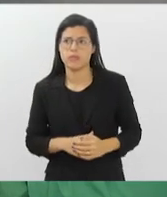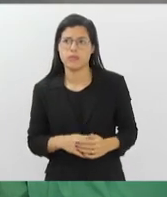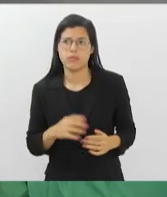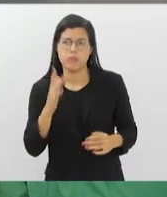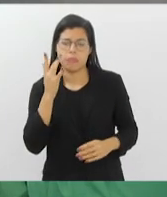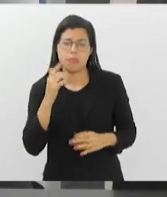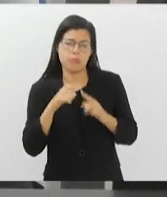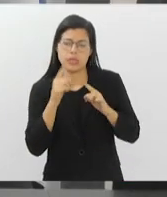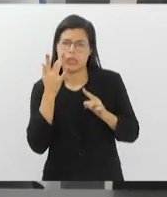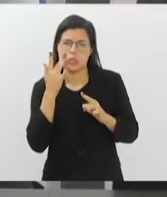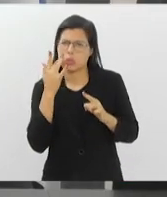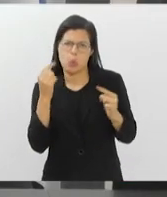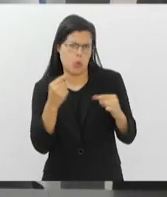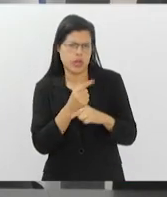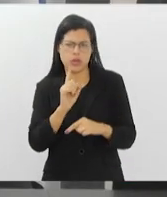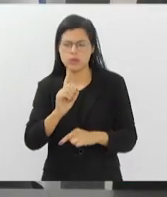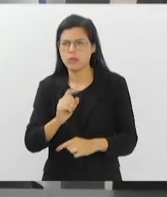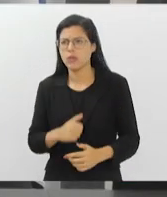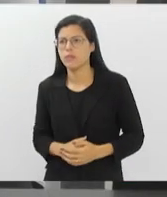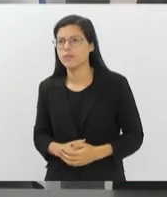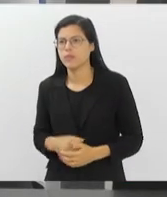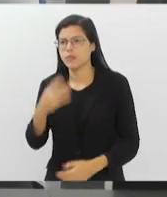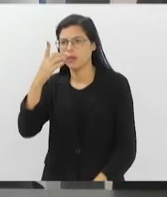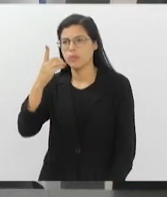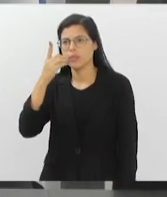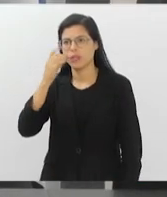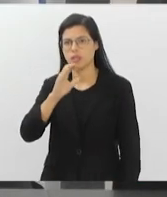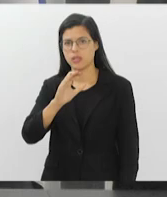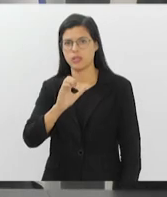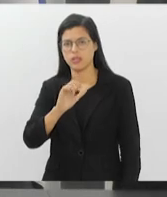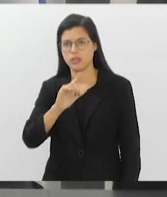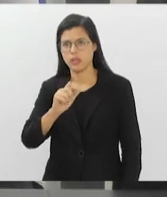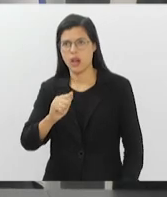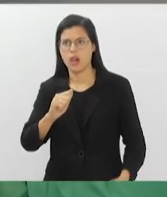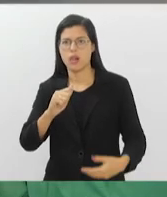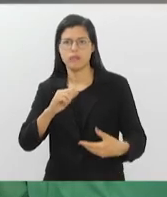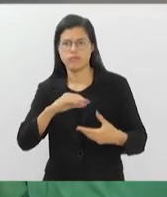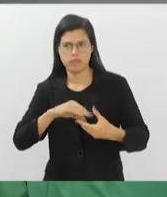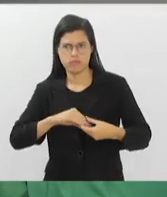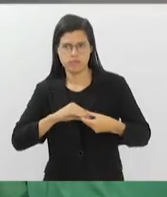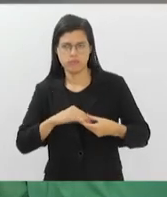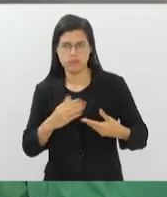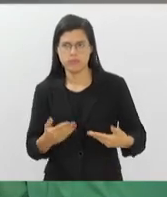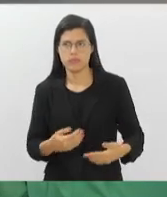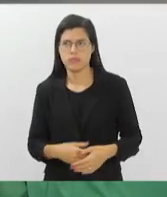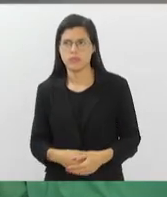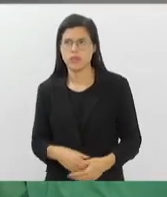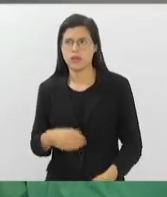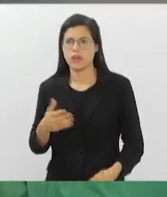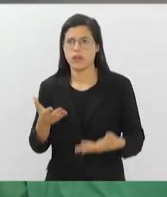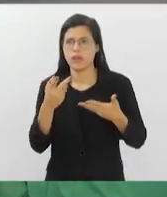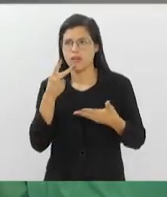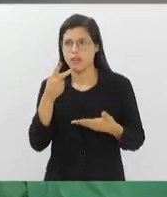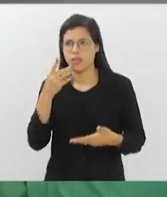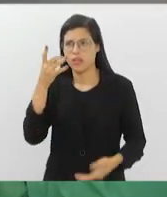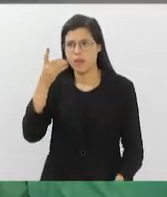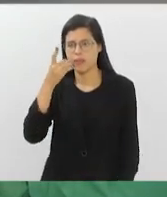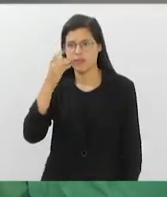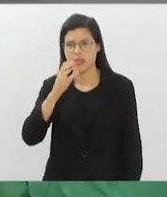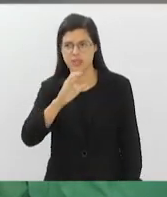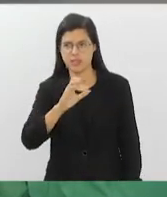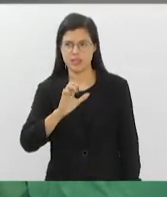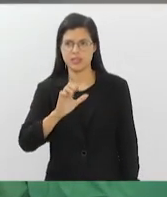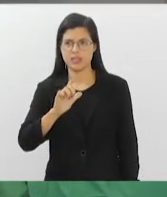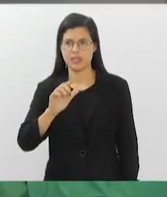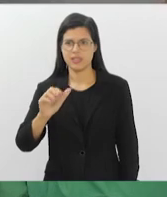Deputada Célia, desde já cumprimentava a Vossa Excelência. Presidente. Queria constatar que a deputada Célia está numa elegância assim que